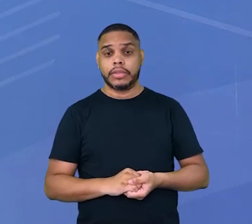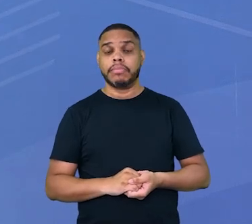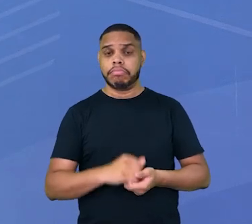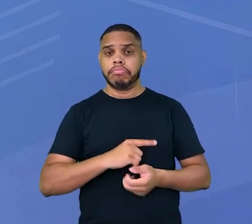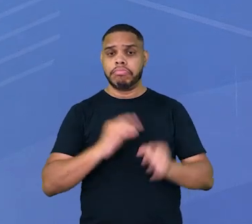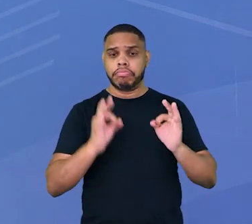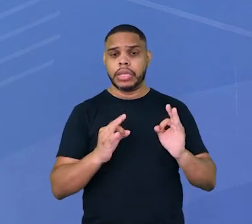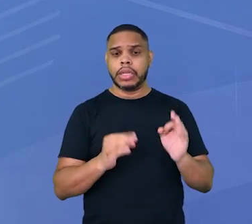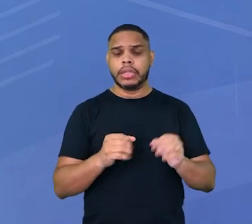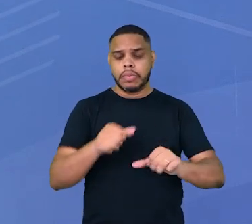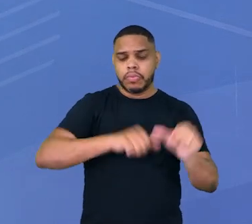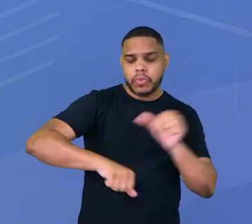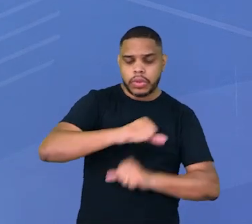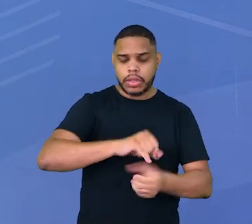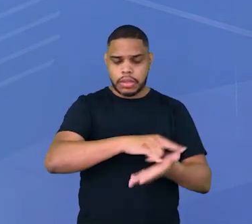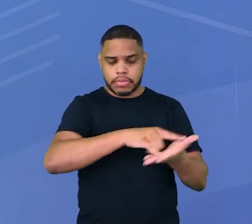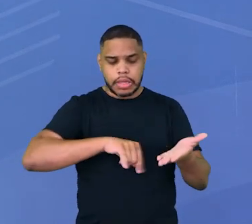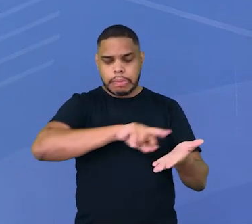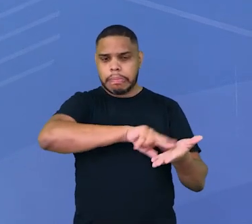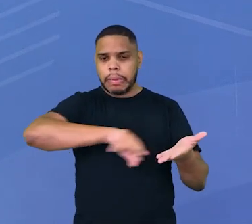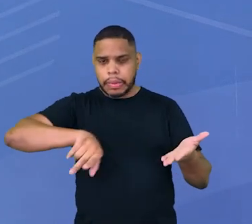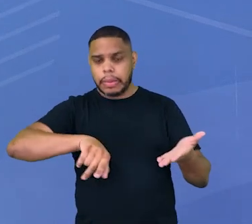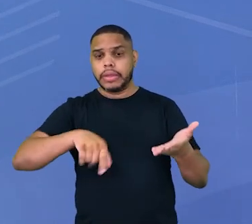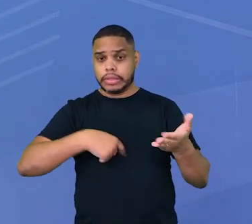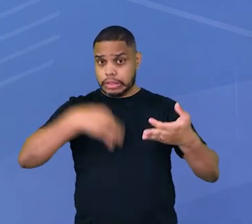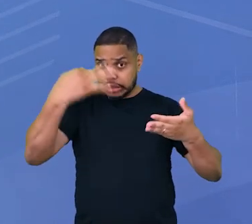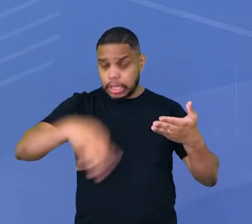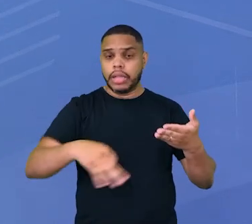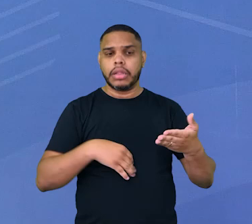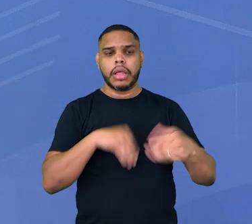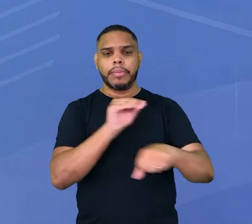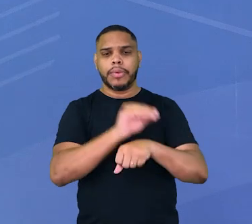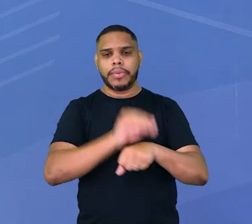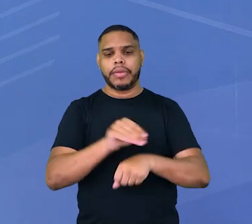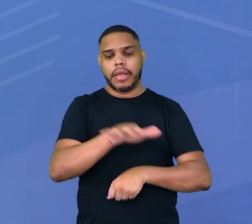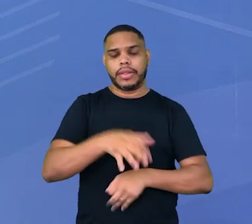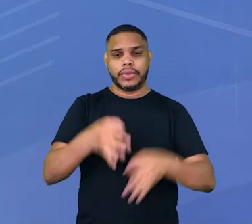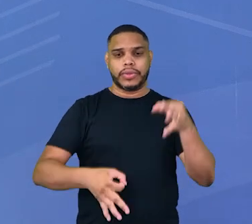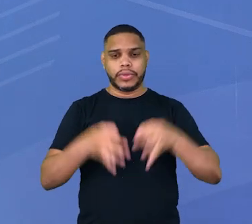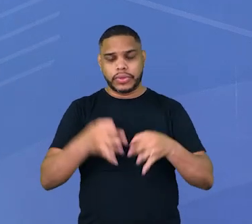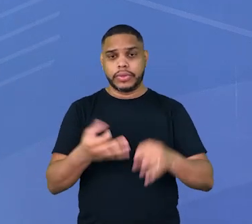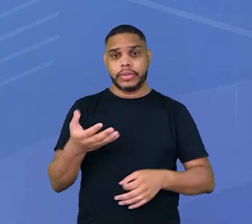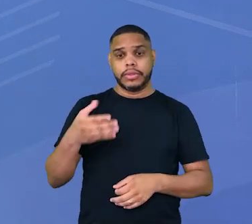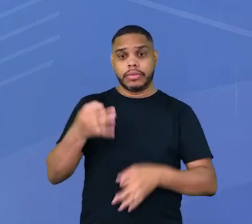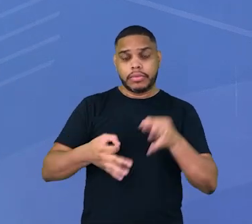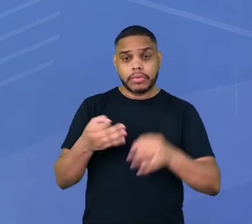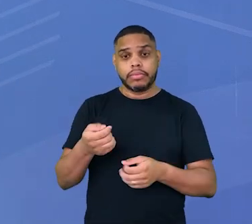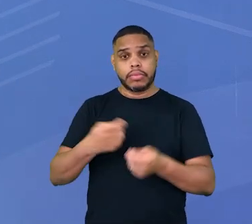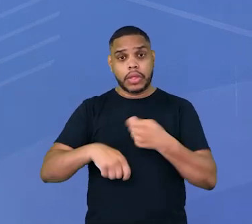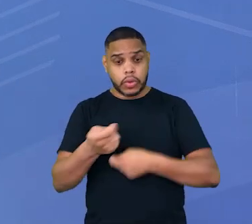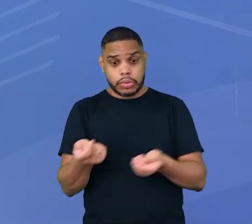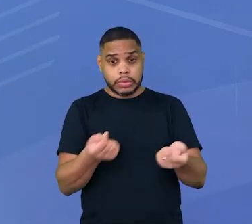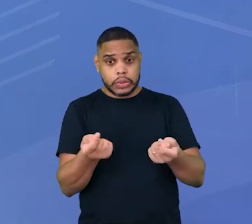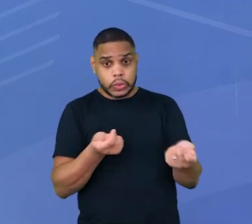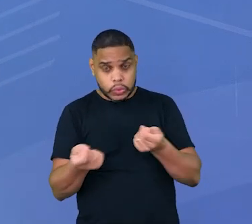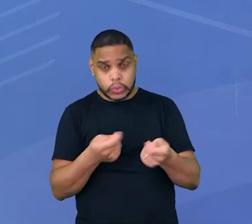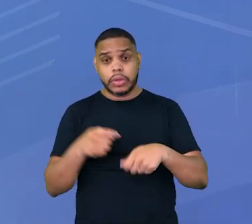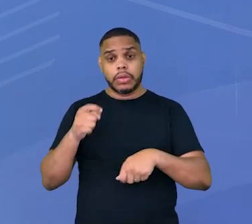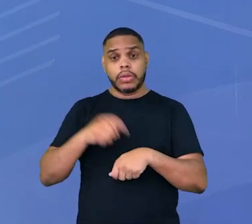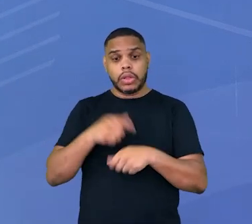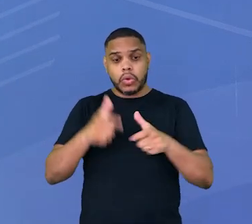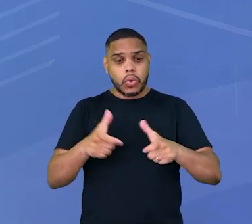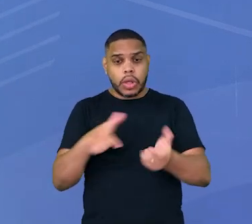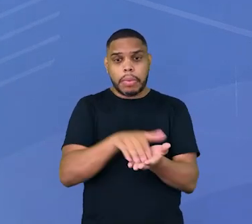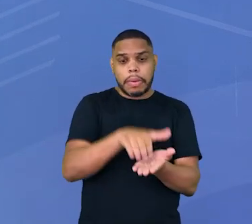os procedimentos de conversão de documentos traz diversos benefícios ao judiciário, como eficiência, economia, otimização